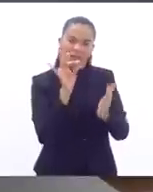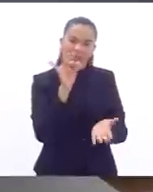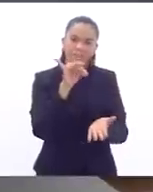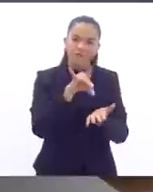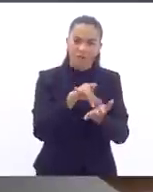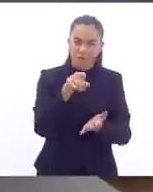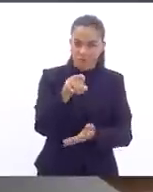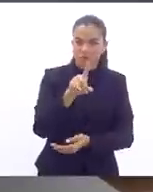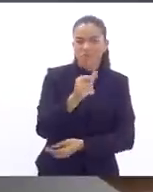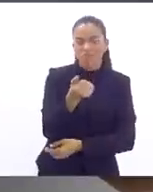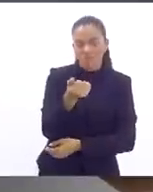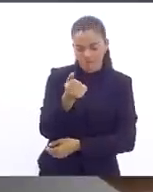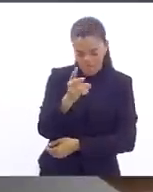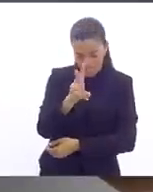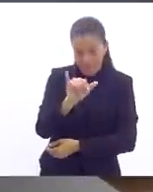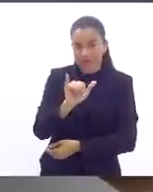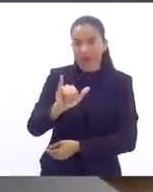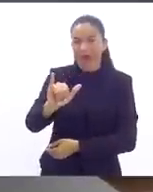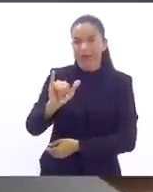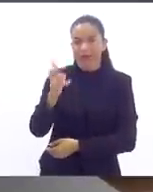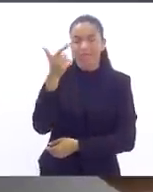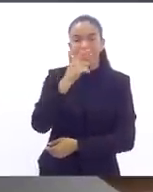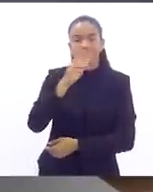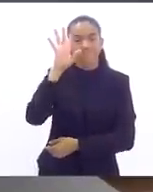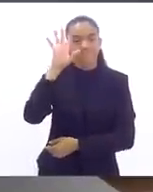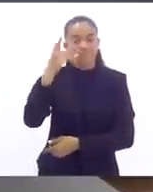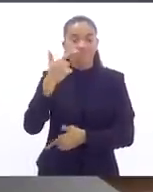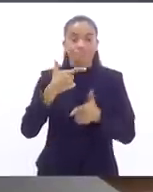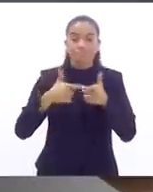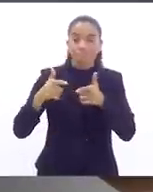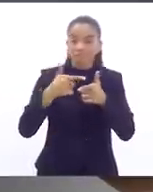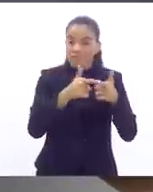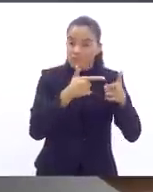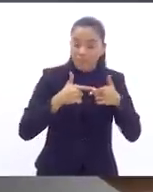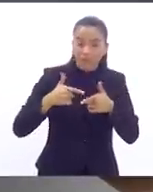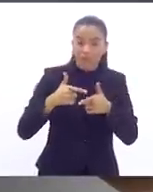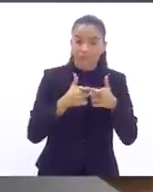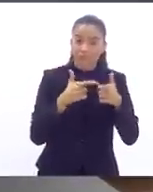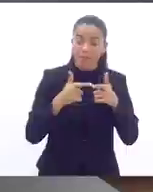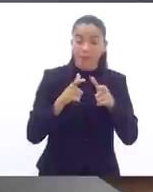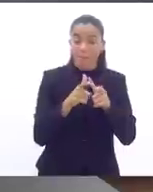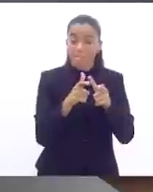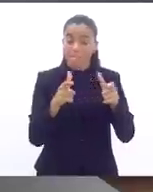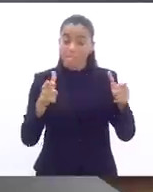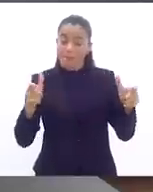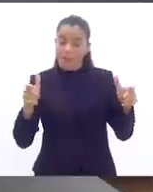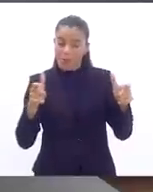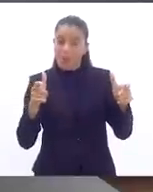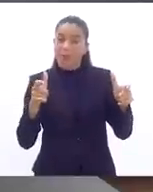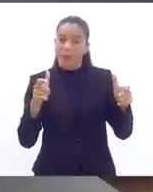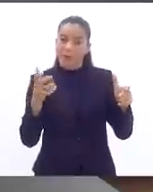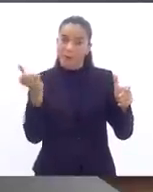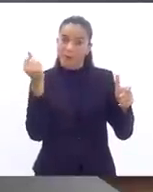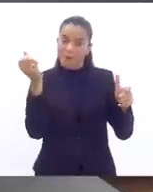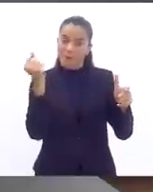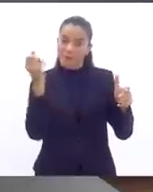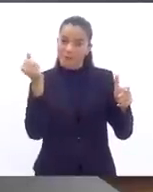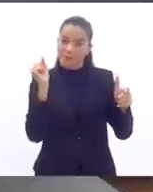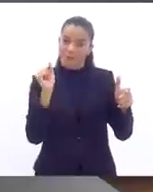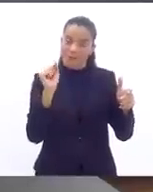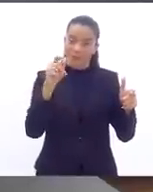que o senhor vai conseguir solucionar o problema da maioria dos pensionistas